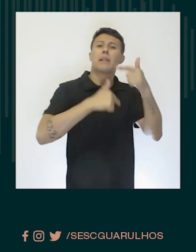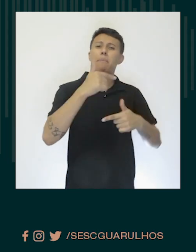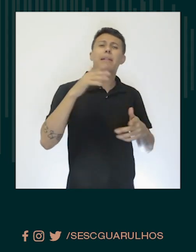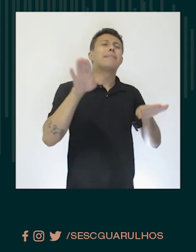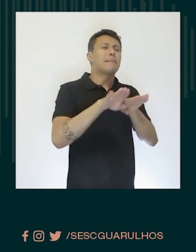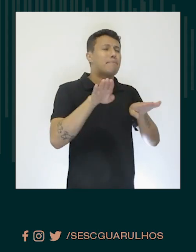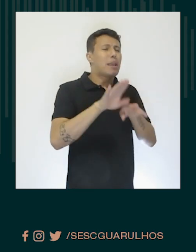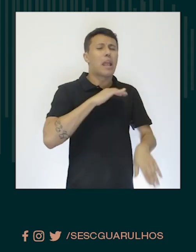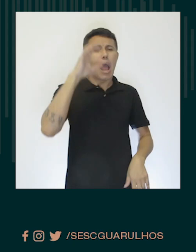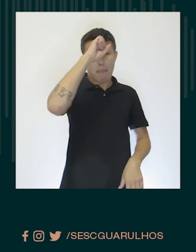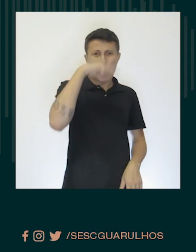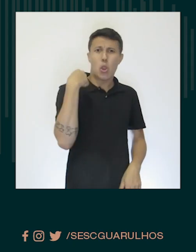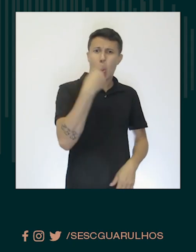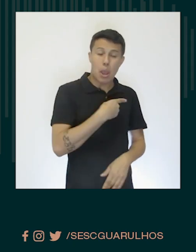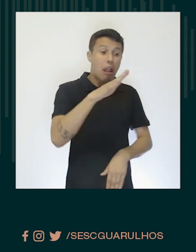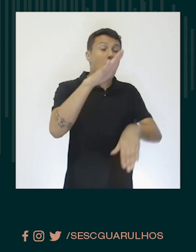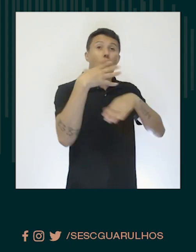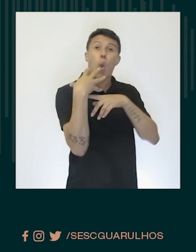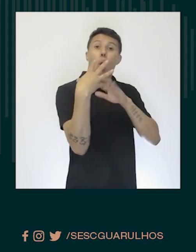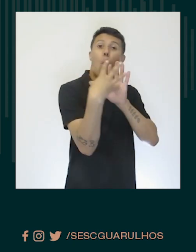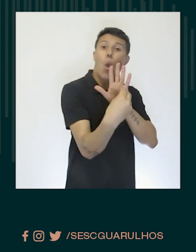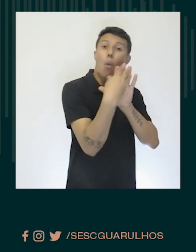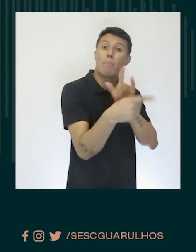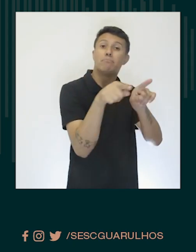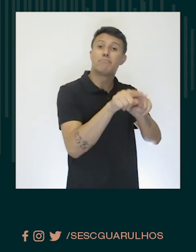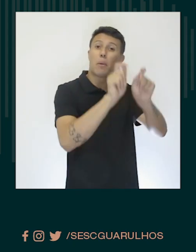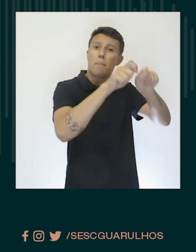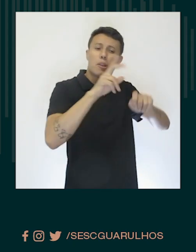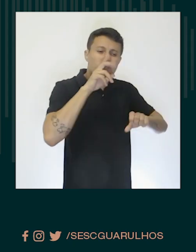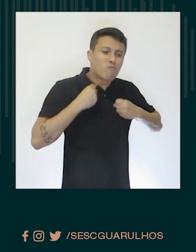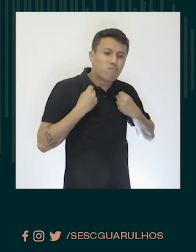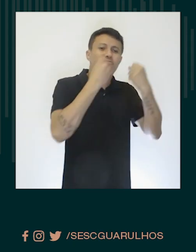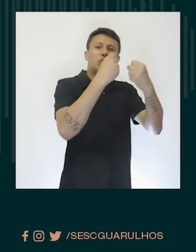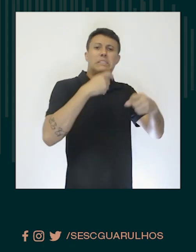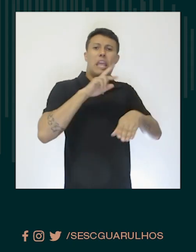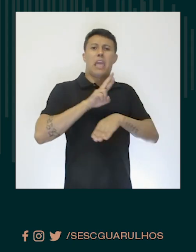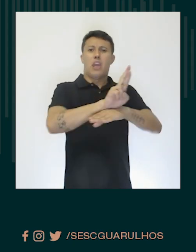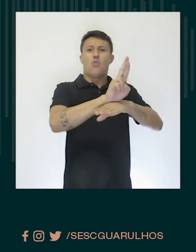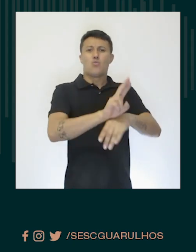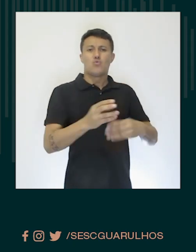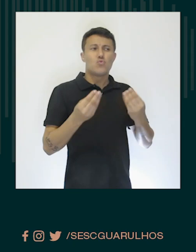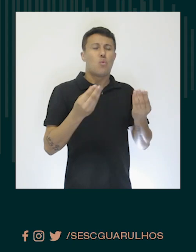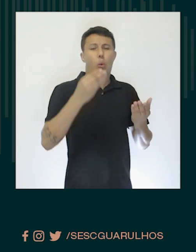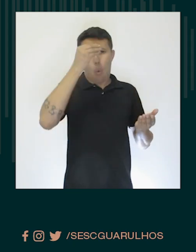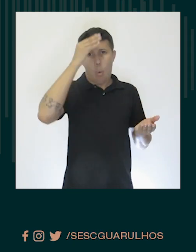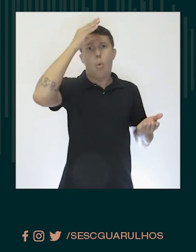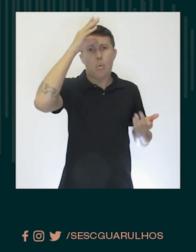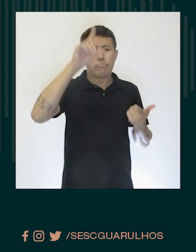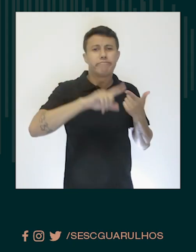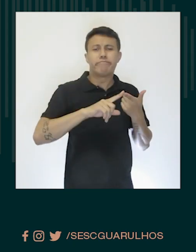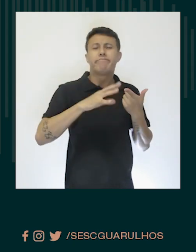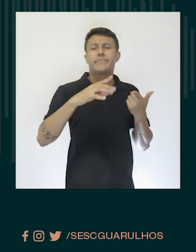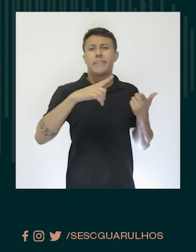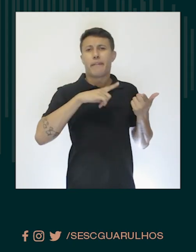quem está aprendendo, para que eles possam fazer isso de uma forma ainda mais forte, ter o recurso, ter